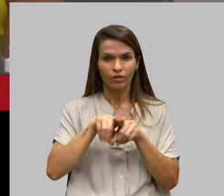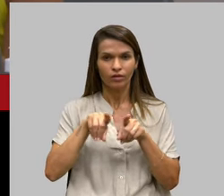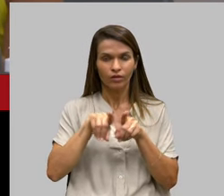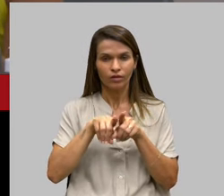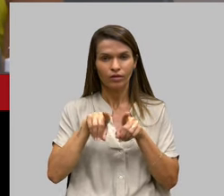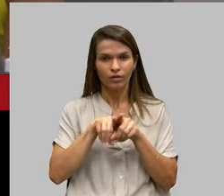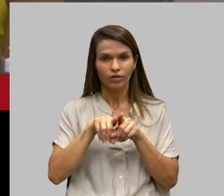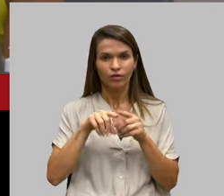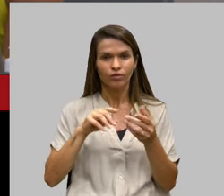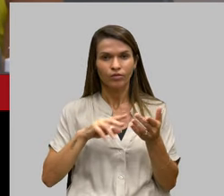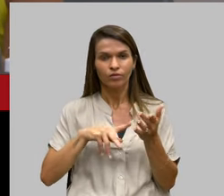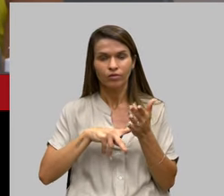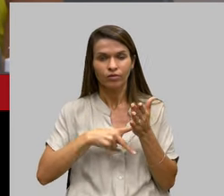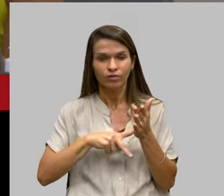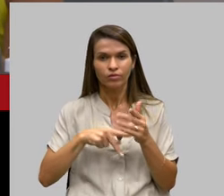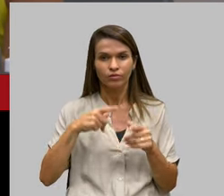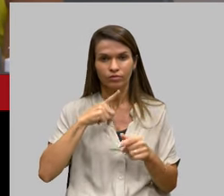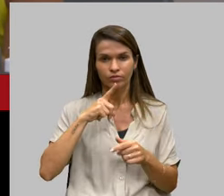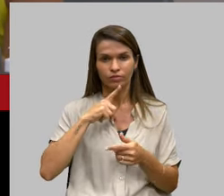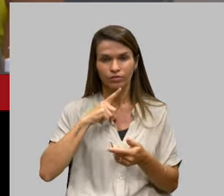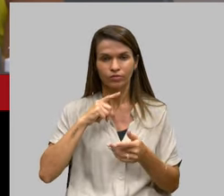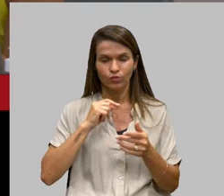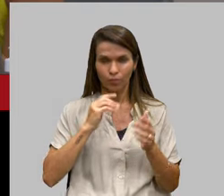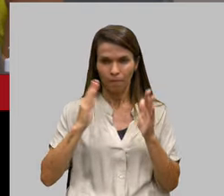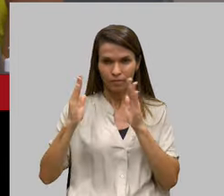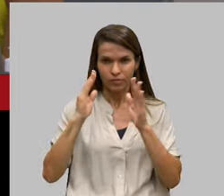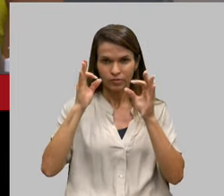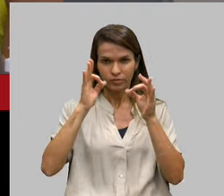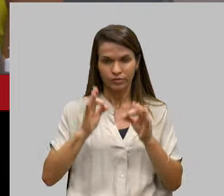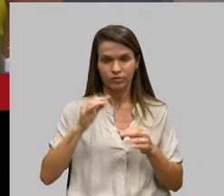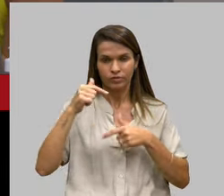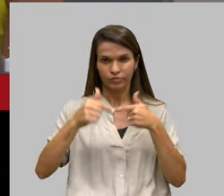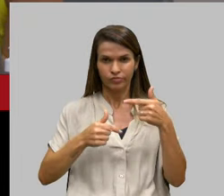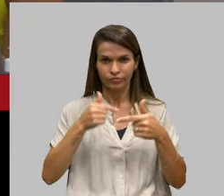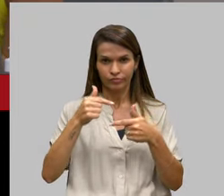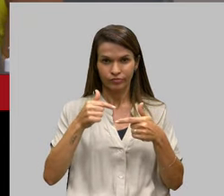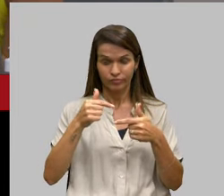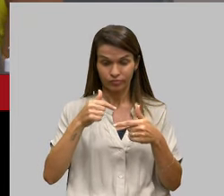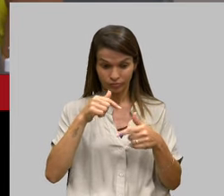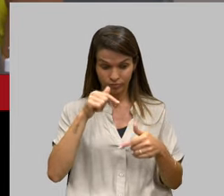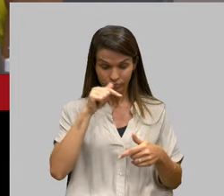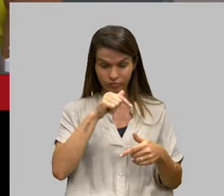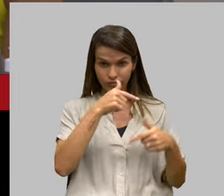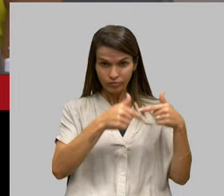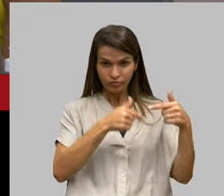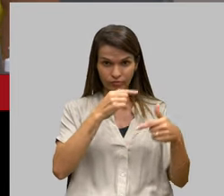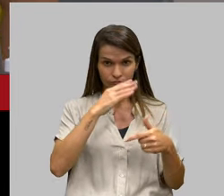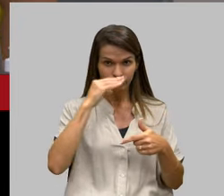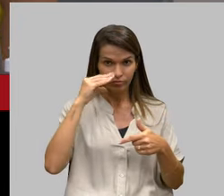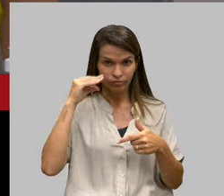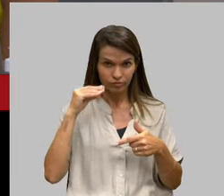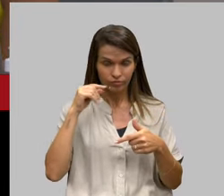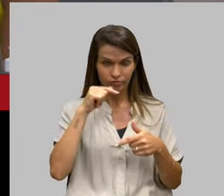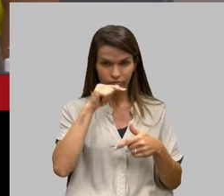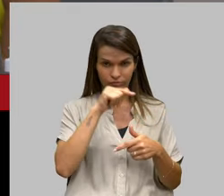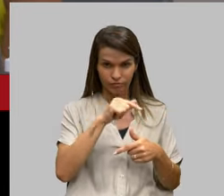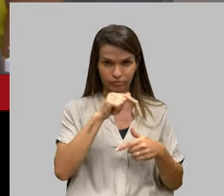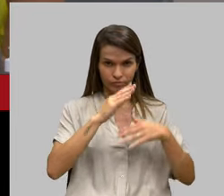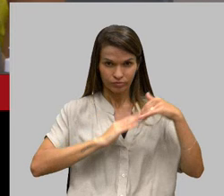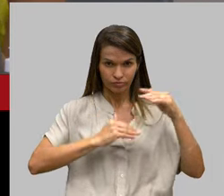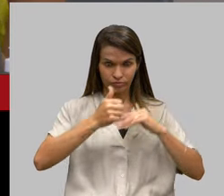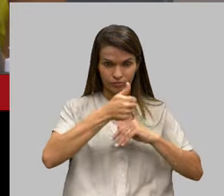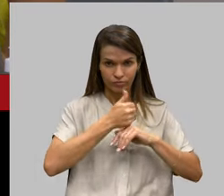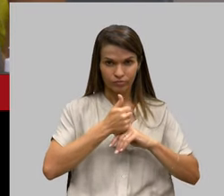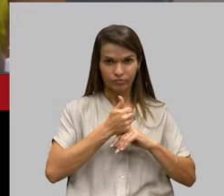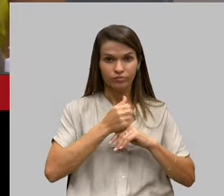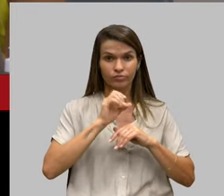disciplina o fundo de garantia de tempo e serviço então para essa Essas atividades servidores dessas carreiras só se